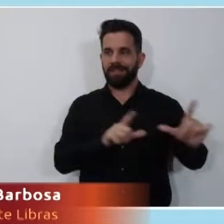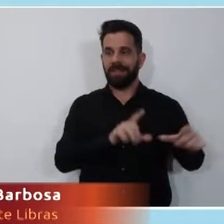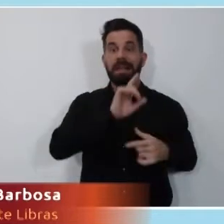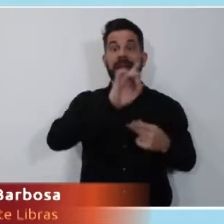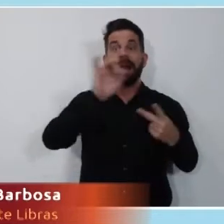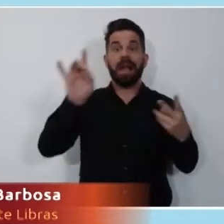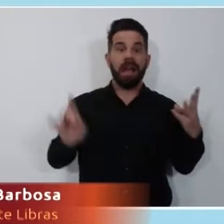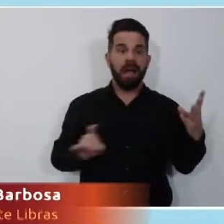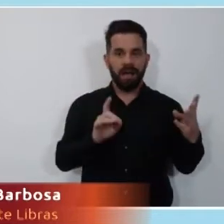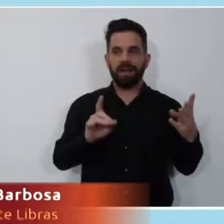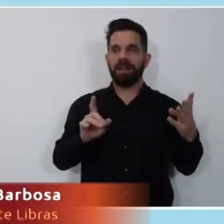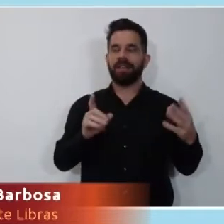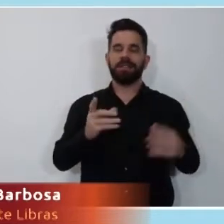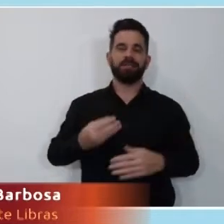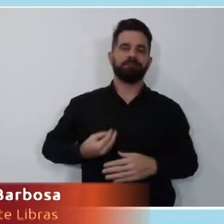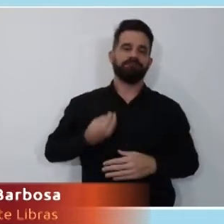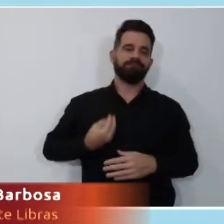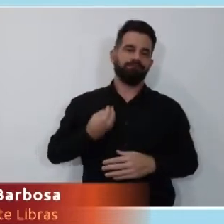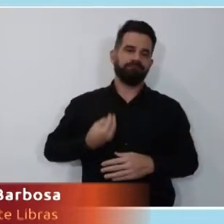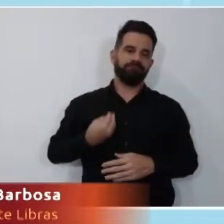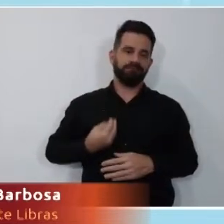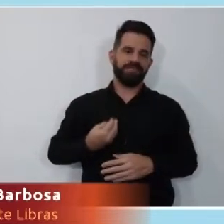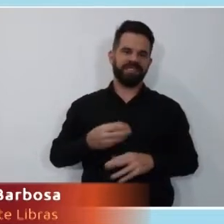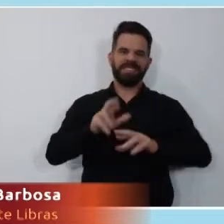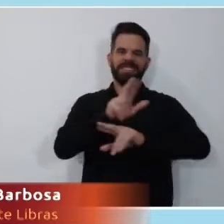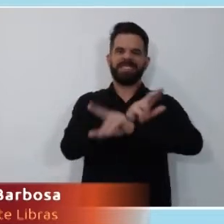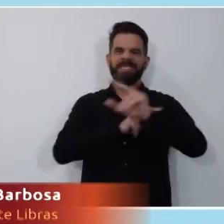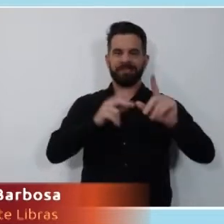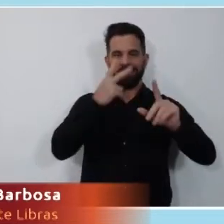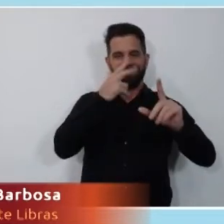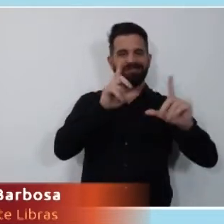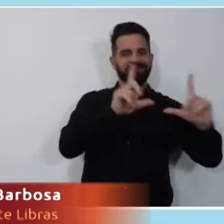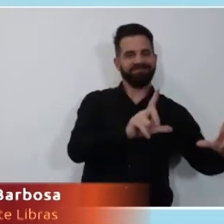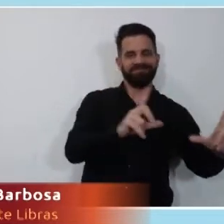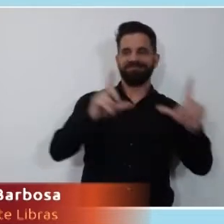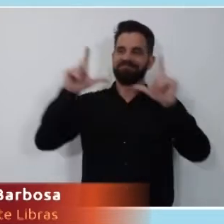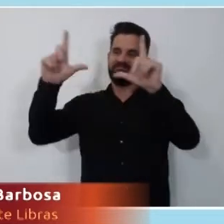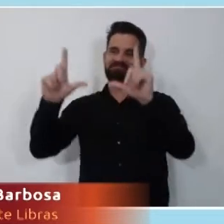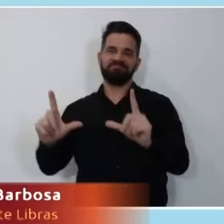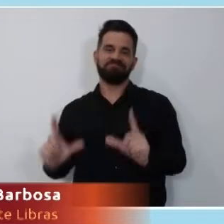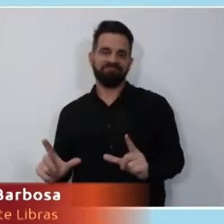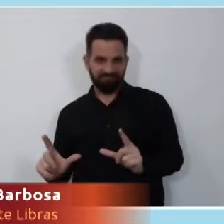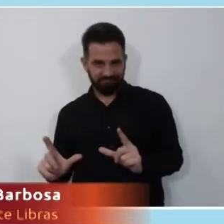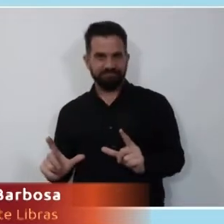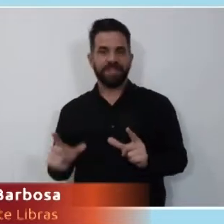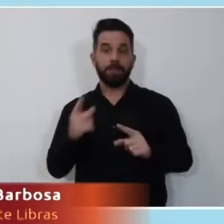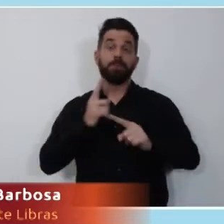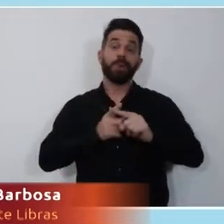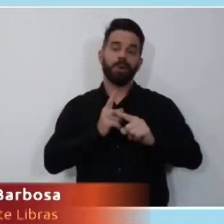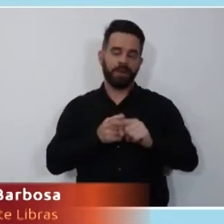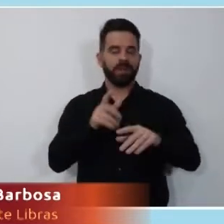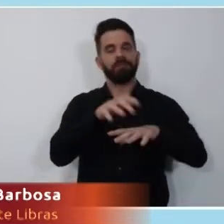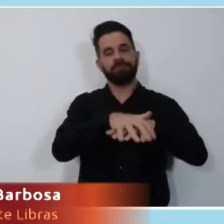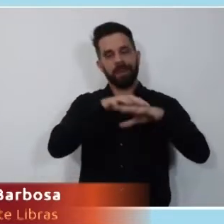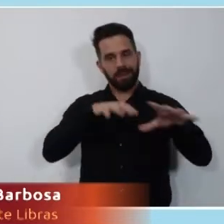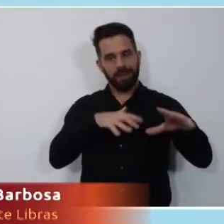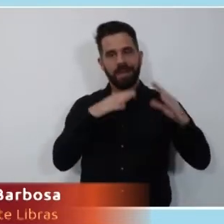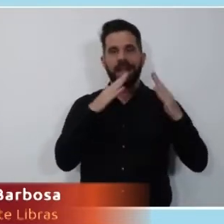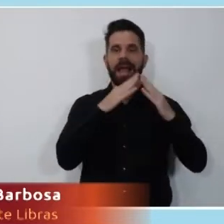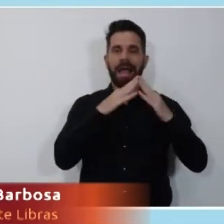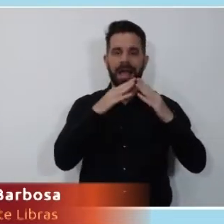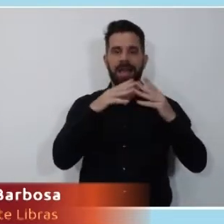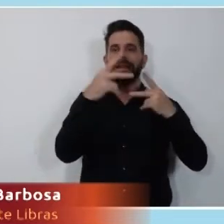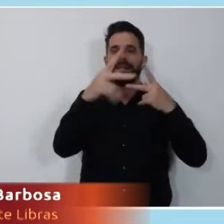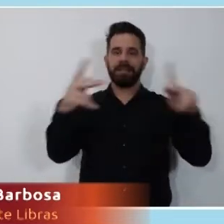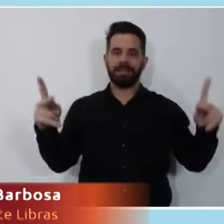programa aparecemos em diferentes janelinhas para você. Já vou apresentar esses entrevistados para